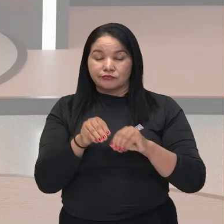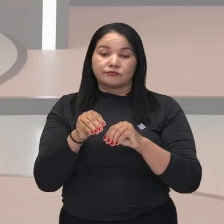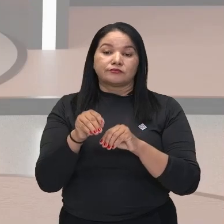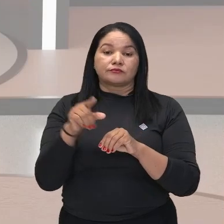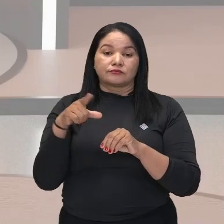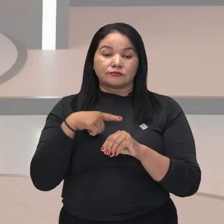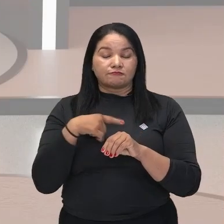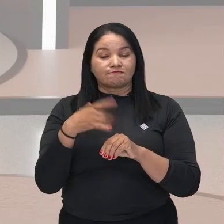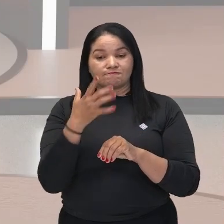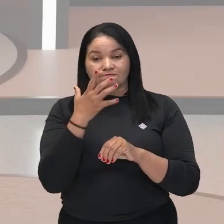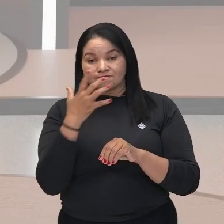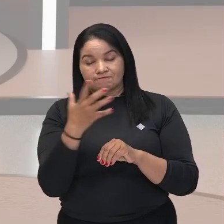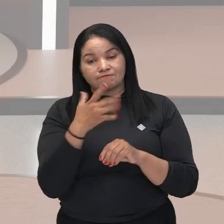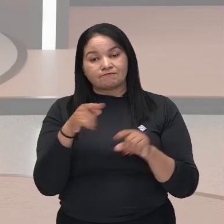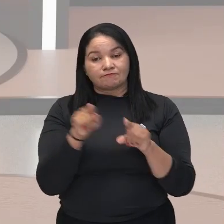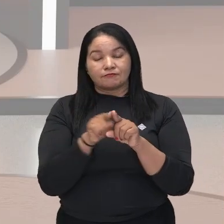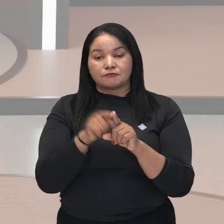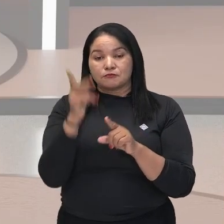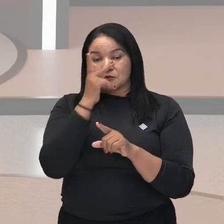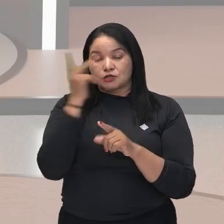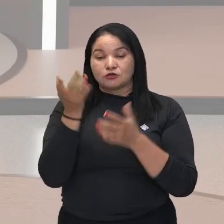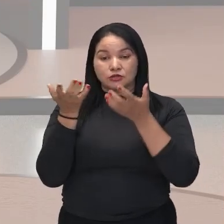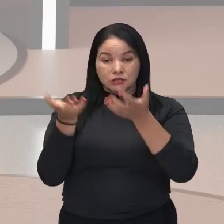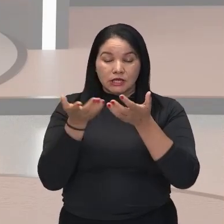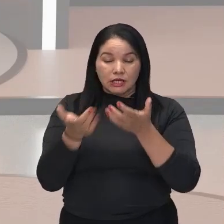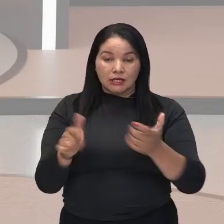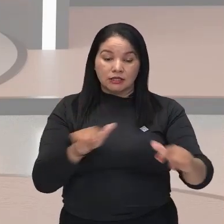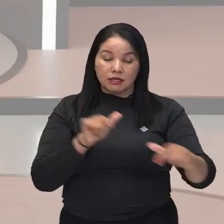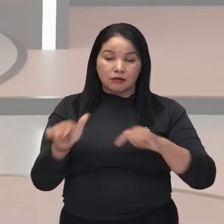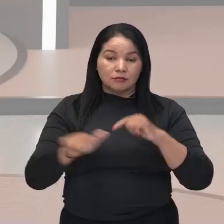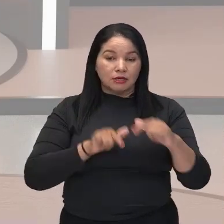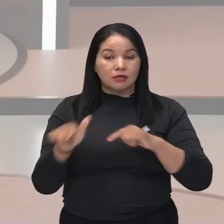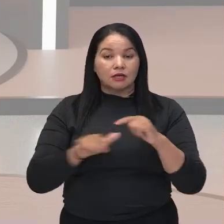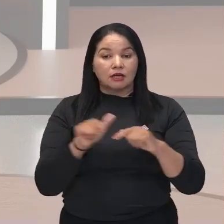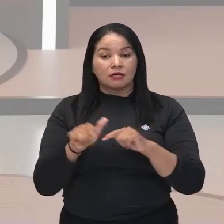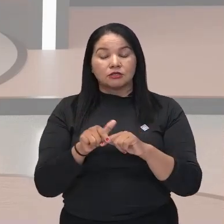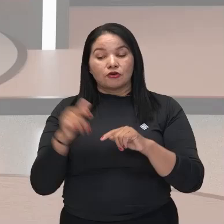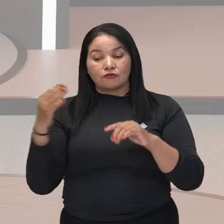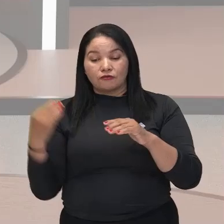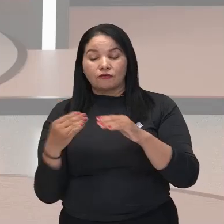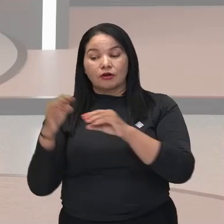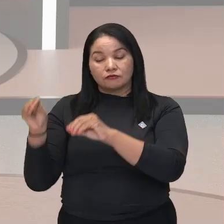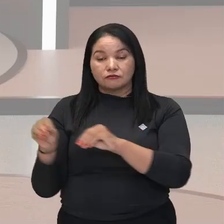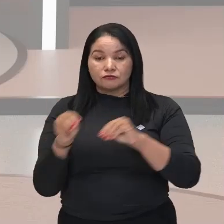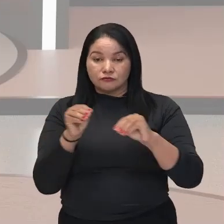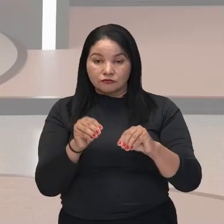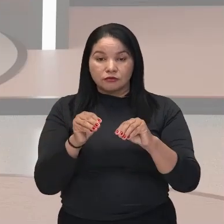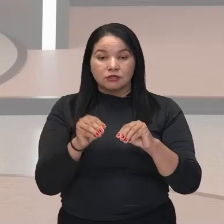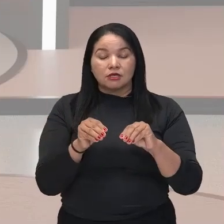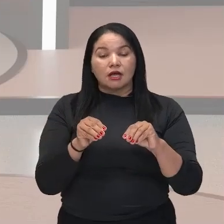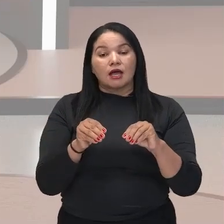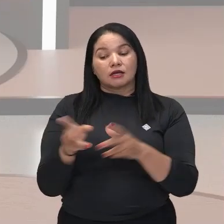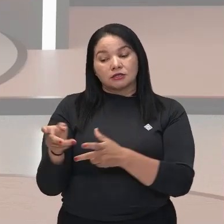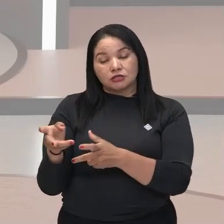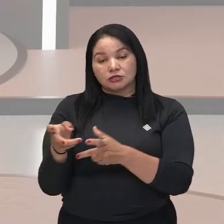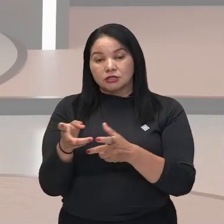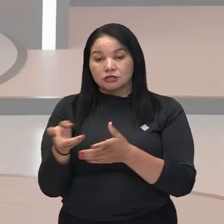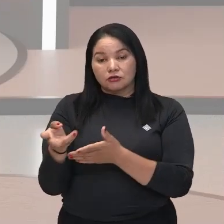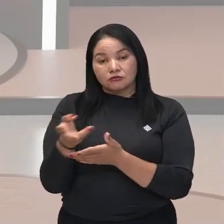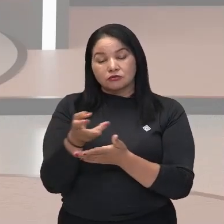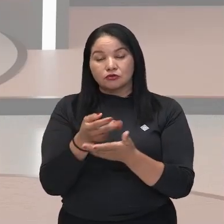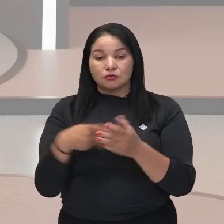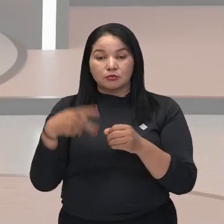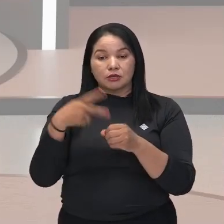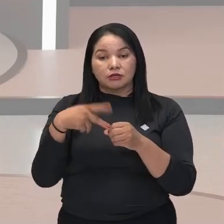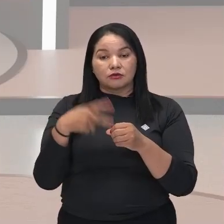chama a atenção. Essas pessoas querem trabalhar, né? Principalmente nessa extração de petróleo, com uma